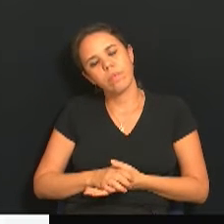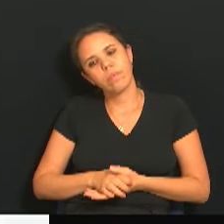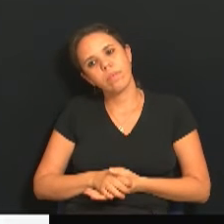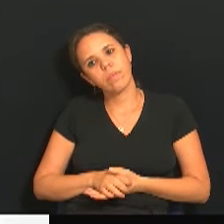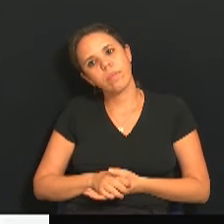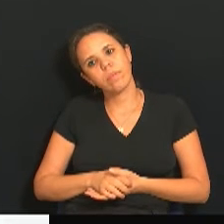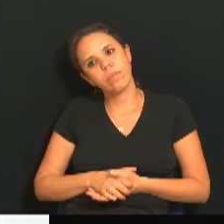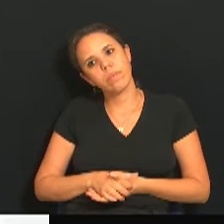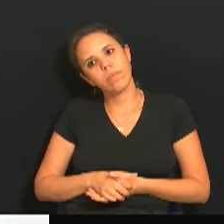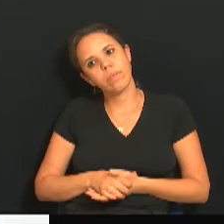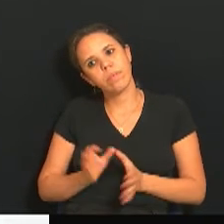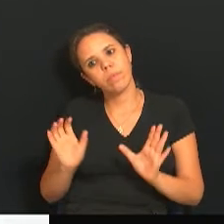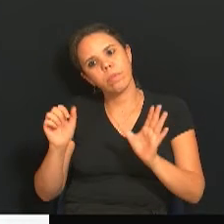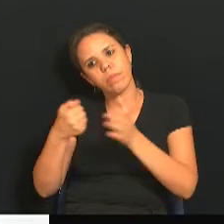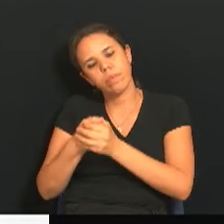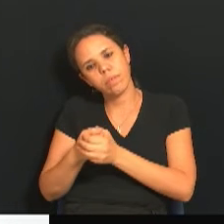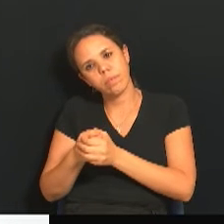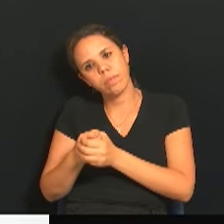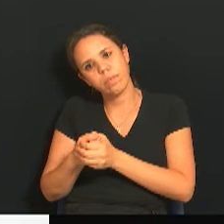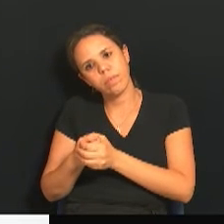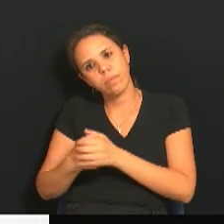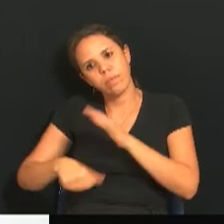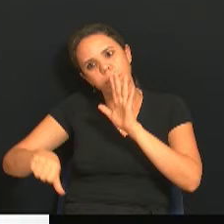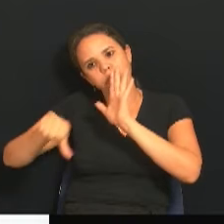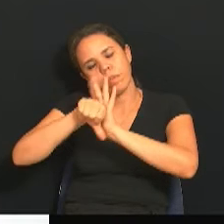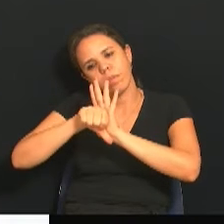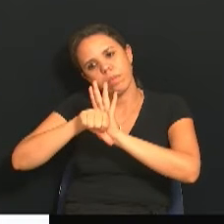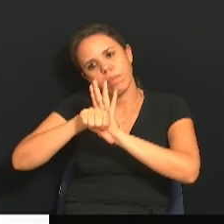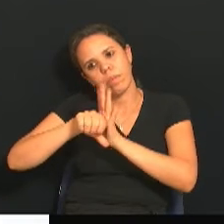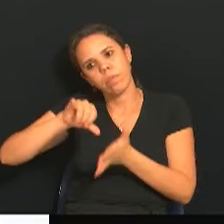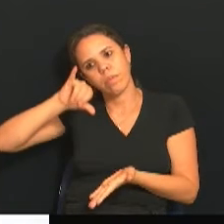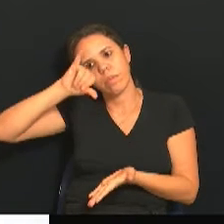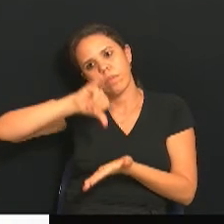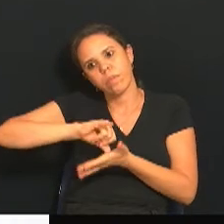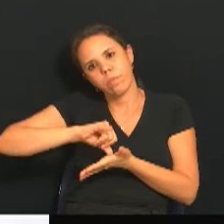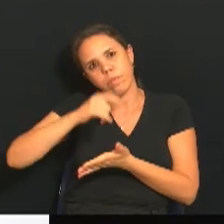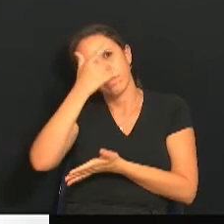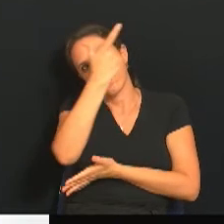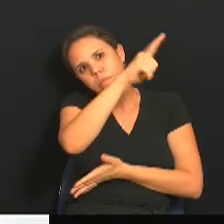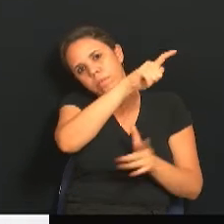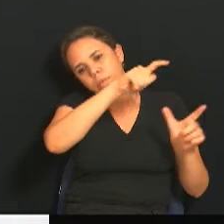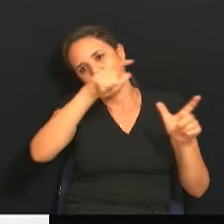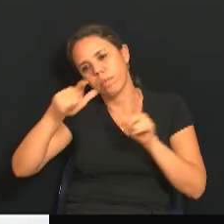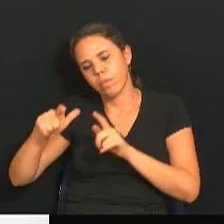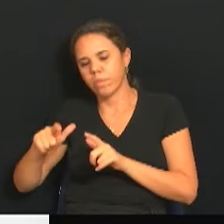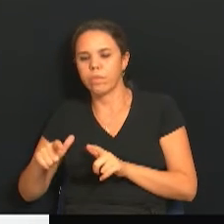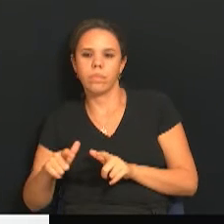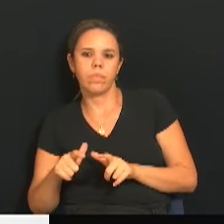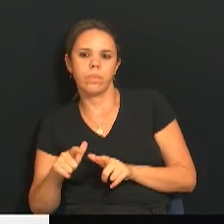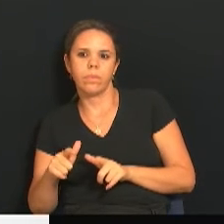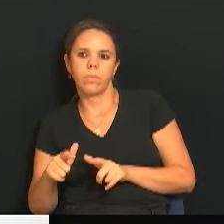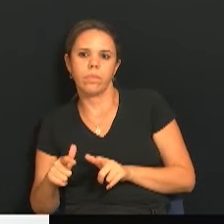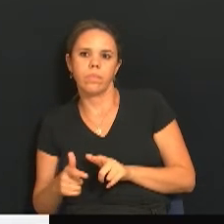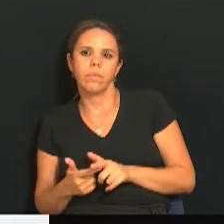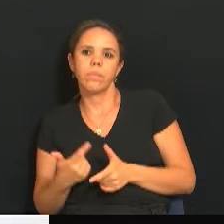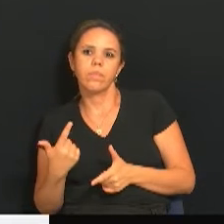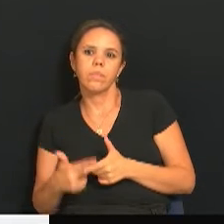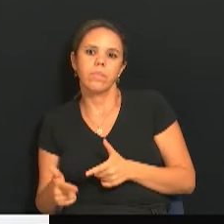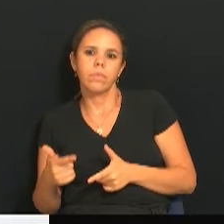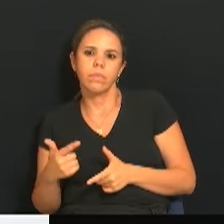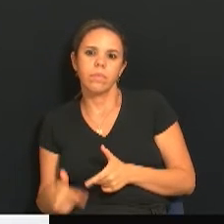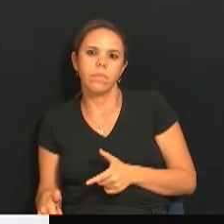se esconder praticando crimes no centro, às vezes até em outros lugares, ou que sejam foragidos.